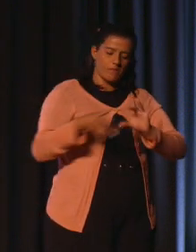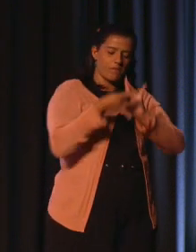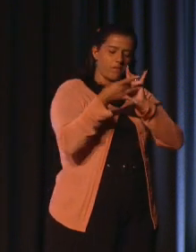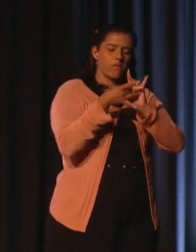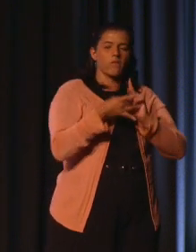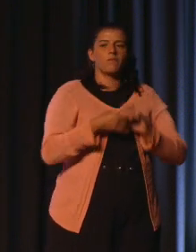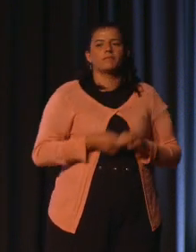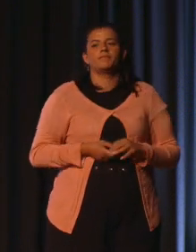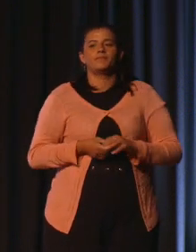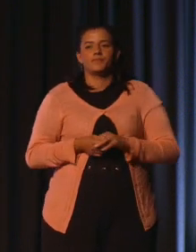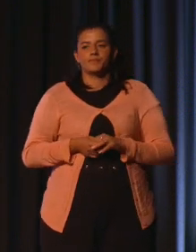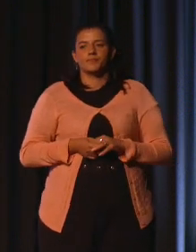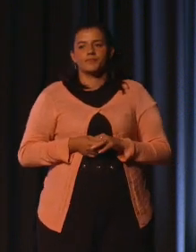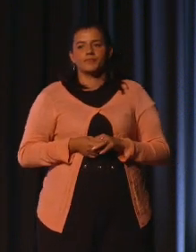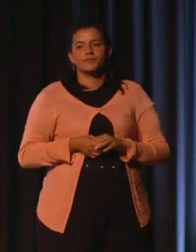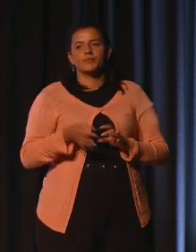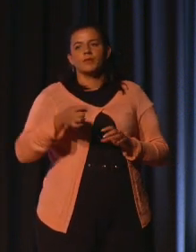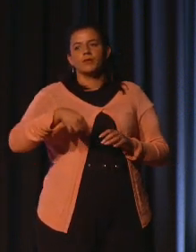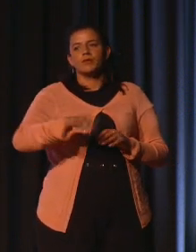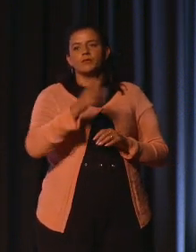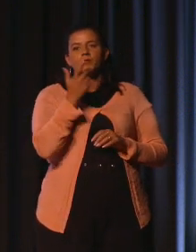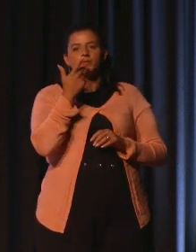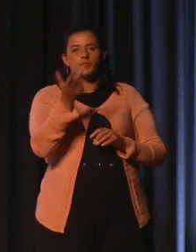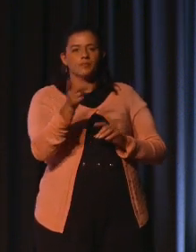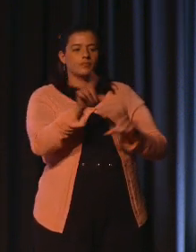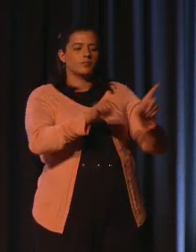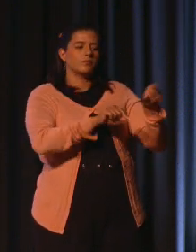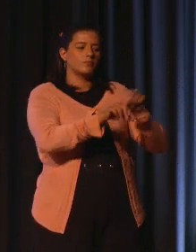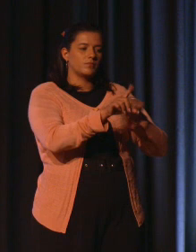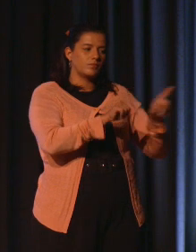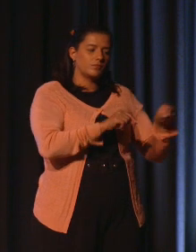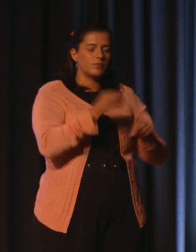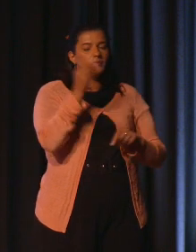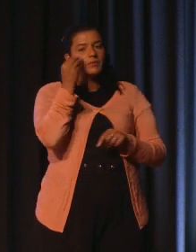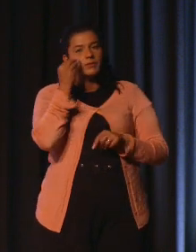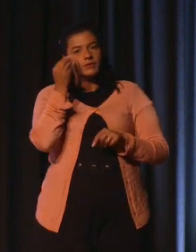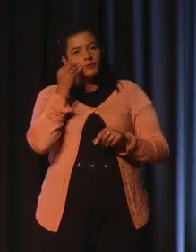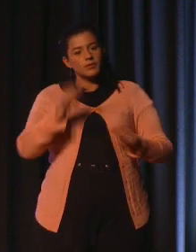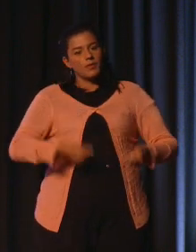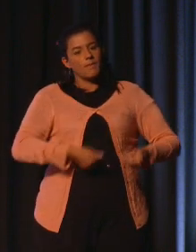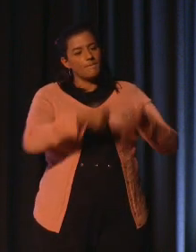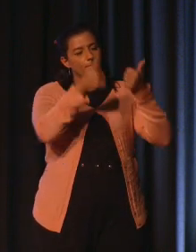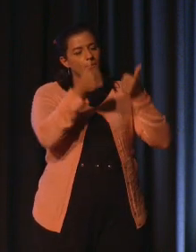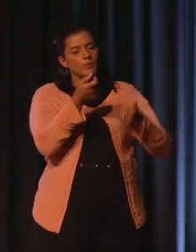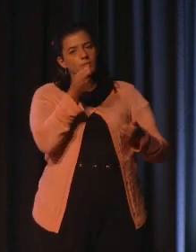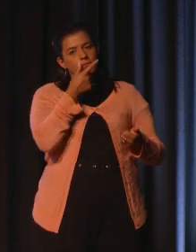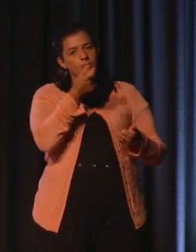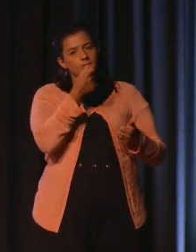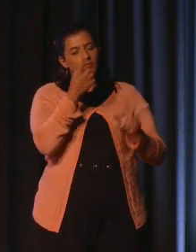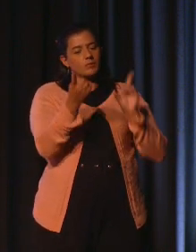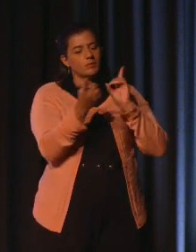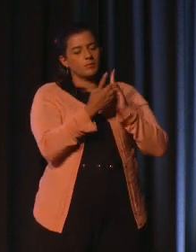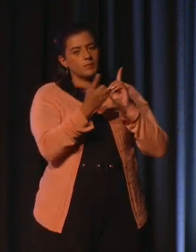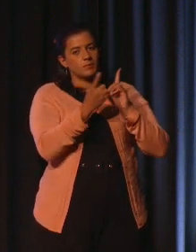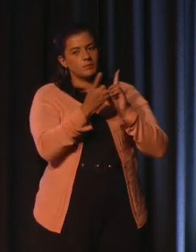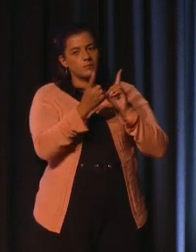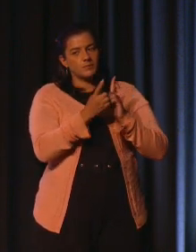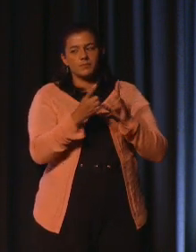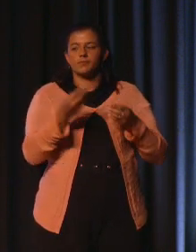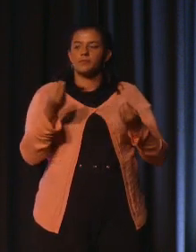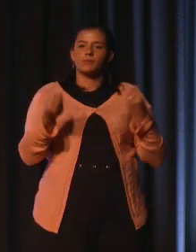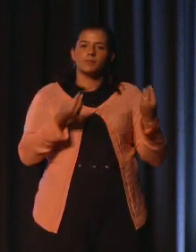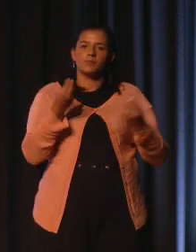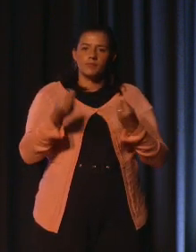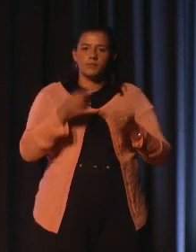junto, tá? Então, quando a gente fala sobre seleção, a gente vai tentar selecionar o melhor medicamento para atender o programa. E como é que a gente faz